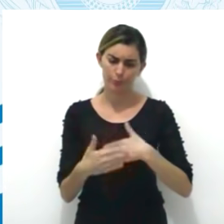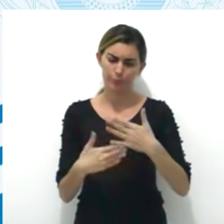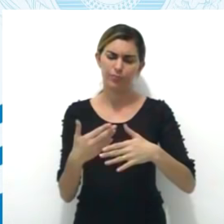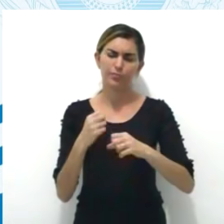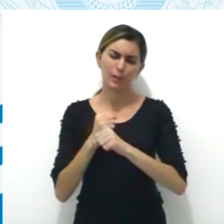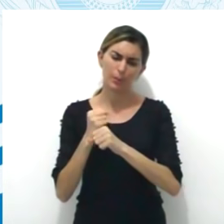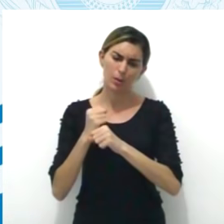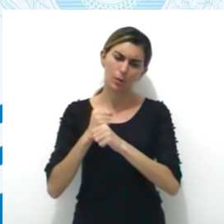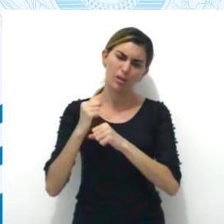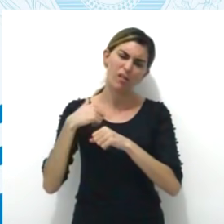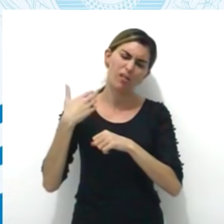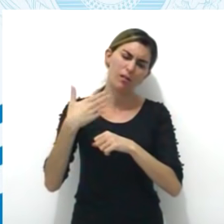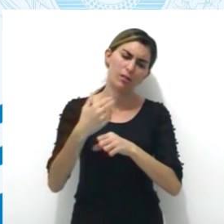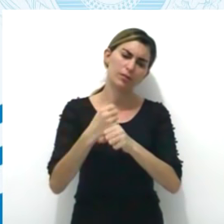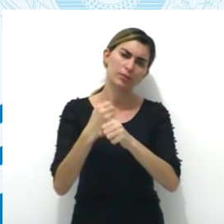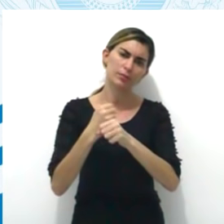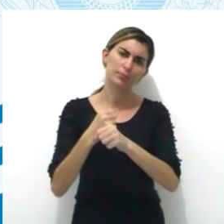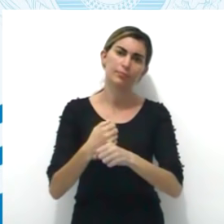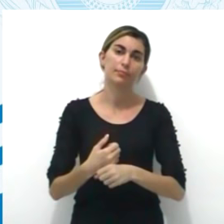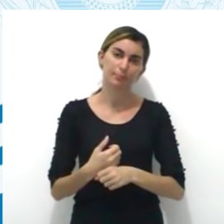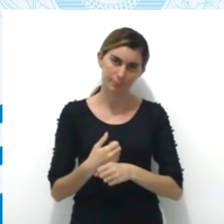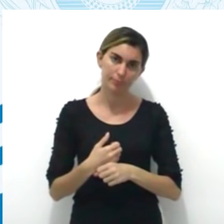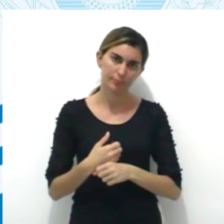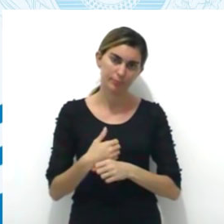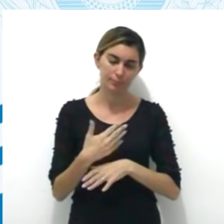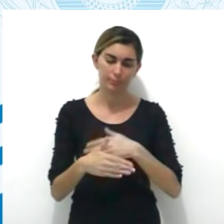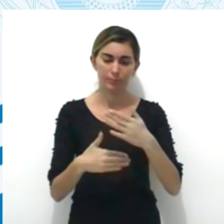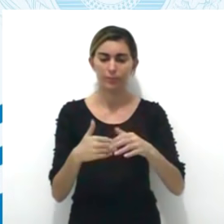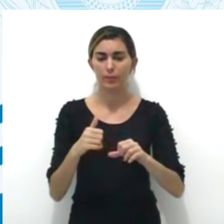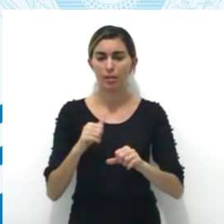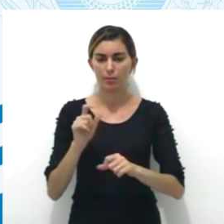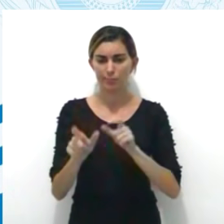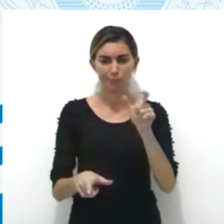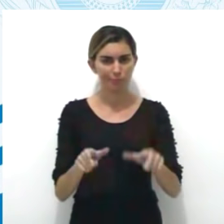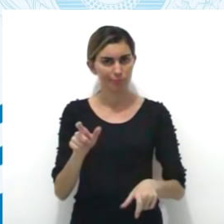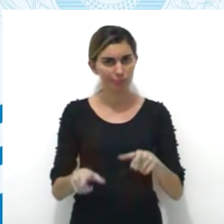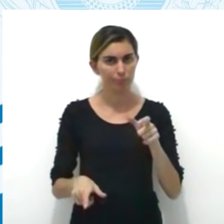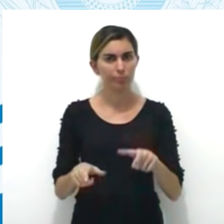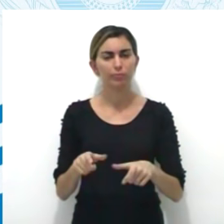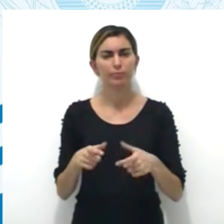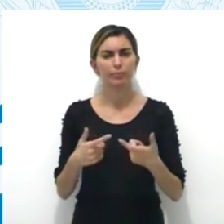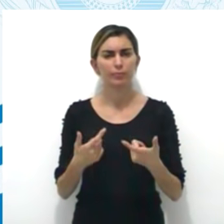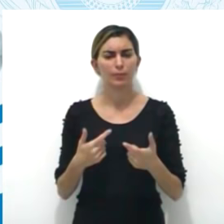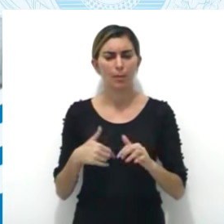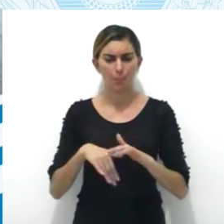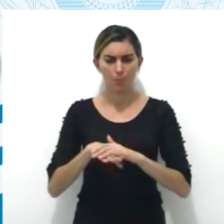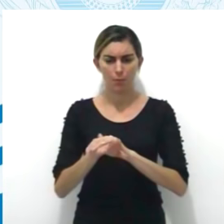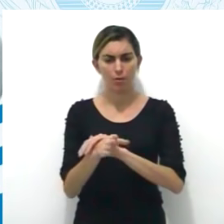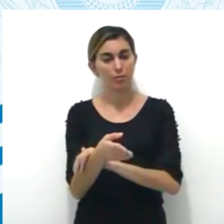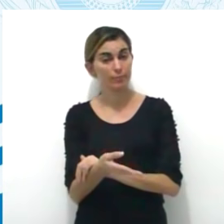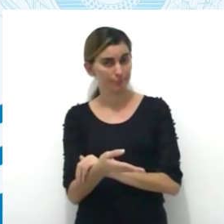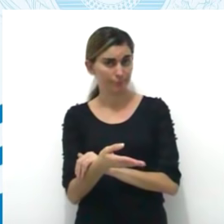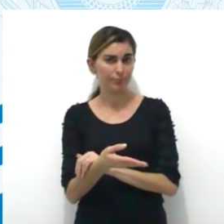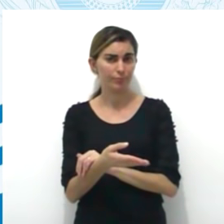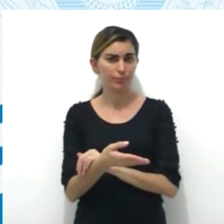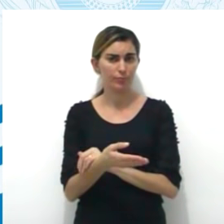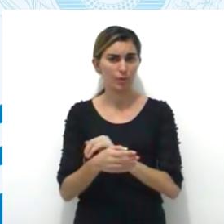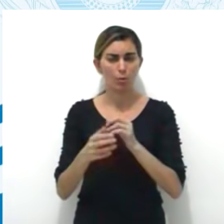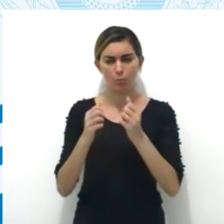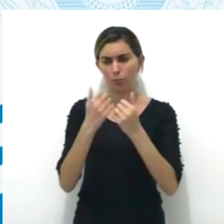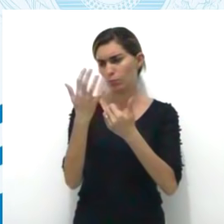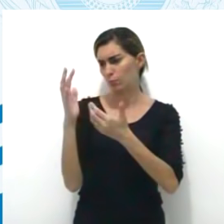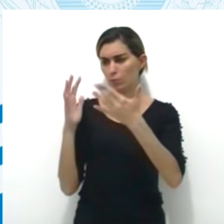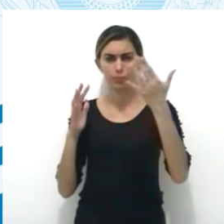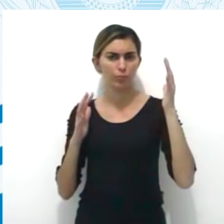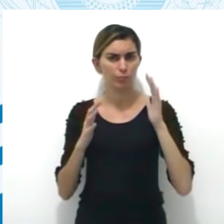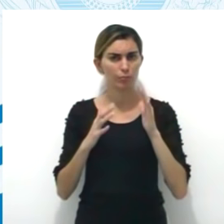ao longo de milhões de anos, e que as espécies mais adaptadas ao